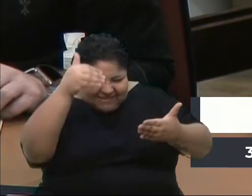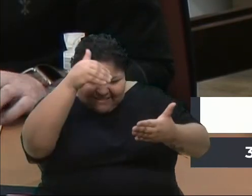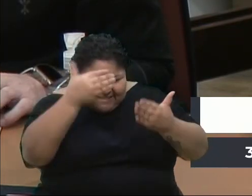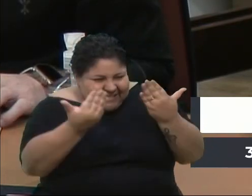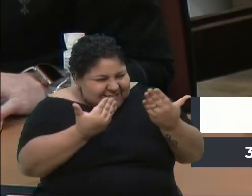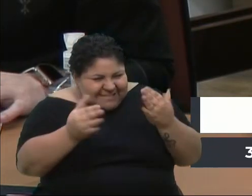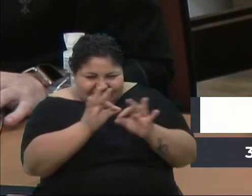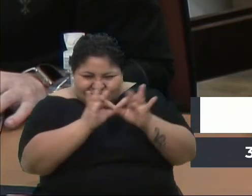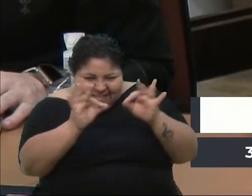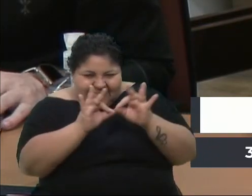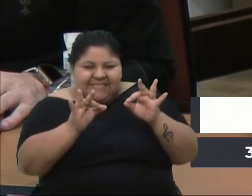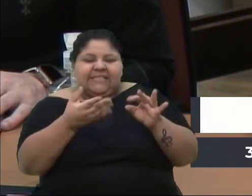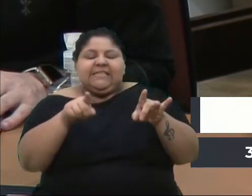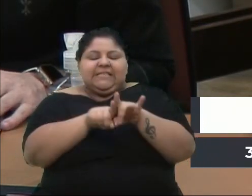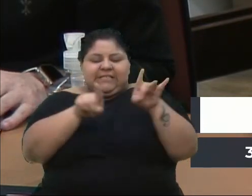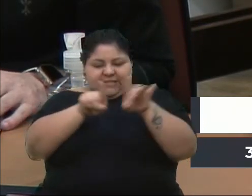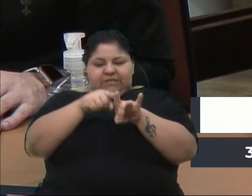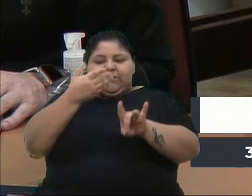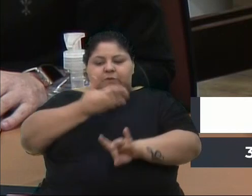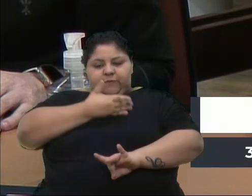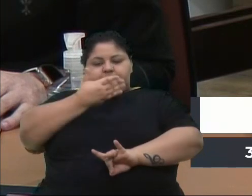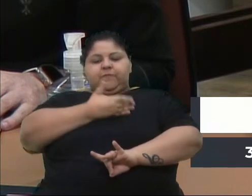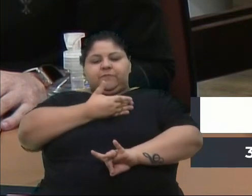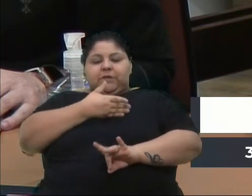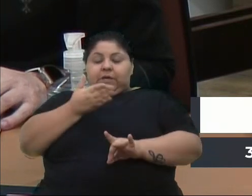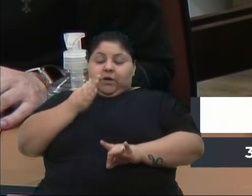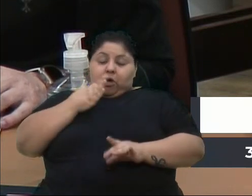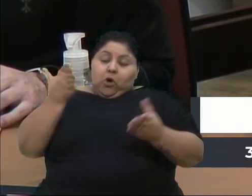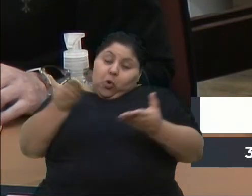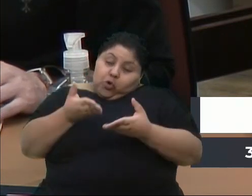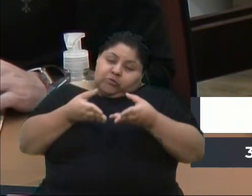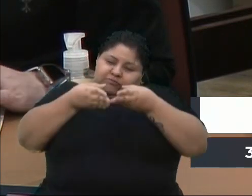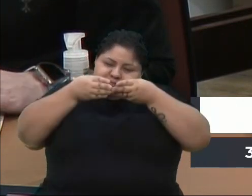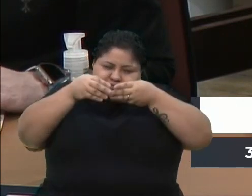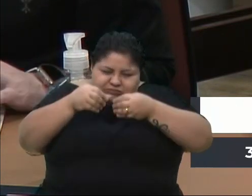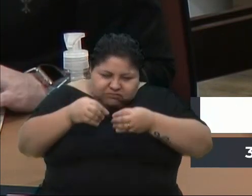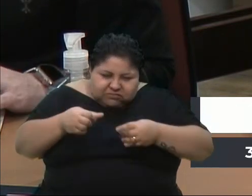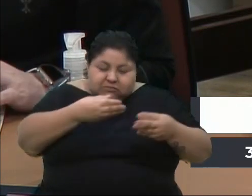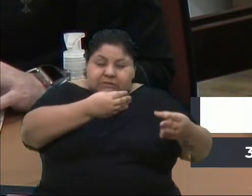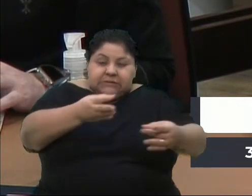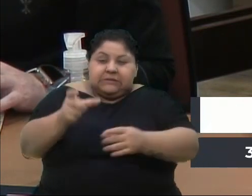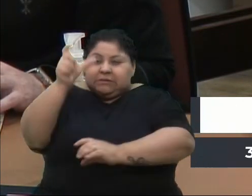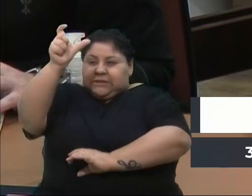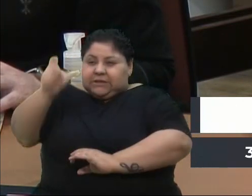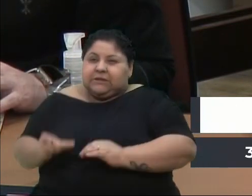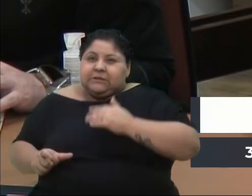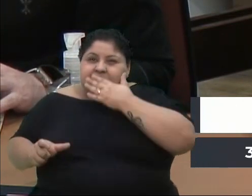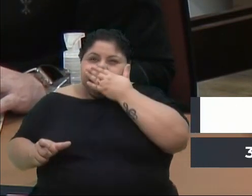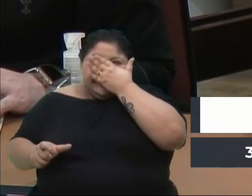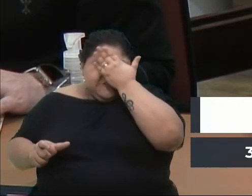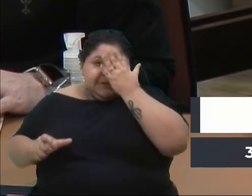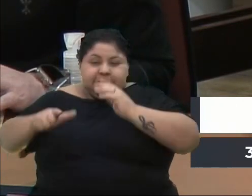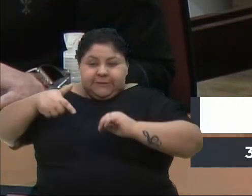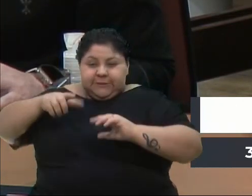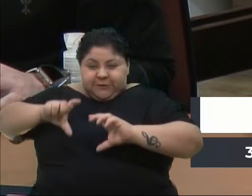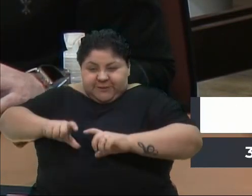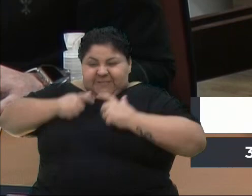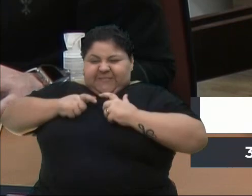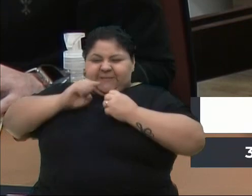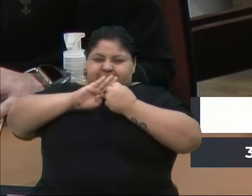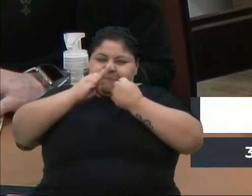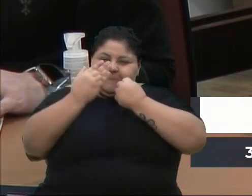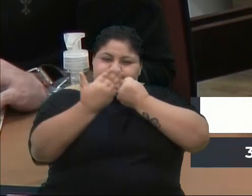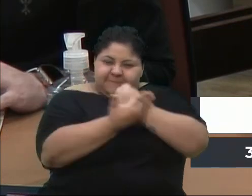além da amizade do amigo. Sensibilizo muito. Uma pessoa que resistiu à pandemia, praticamente fez